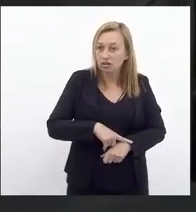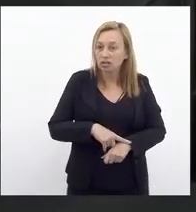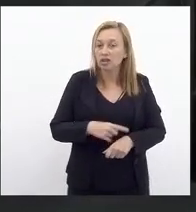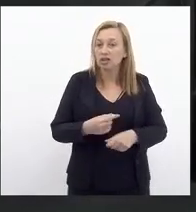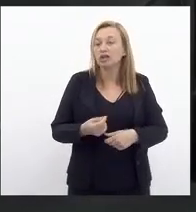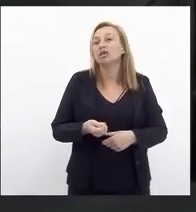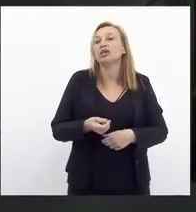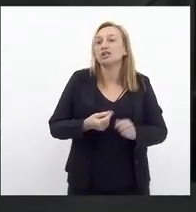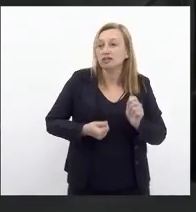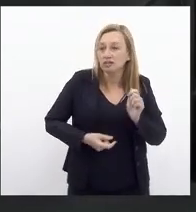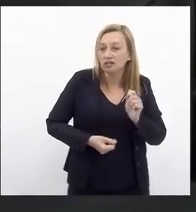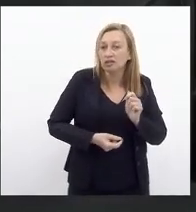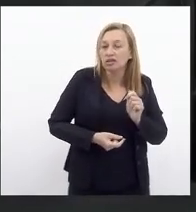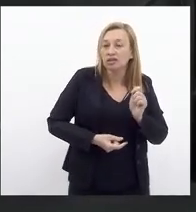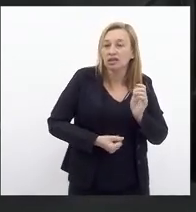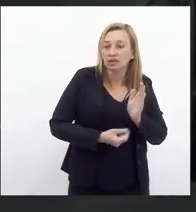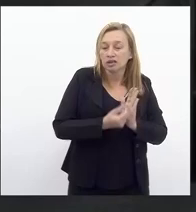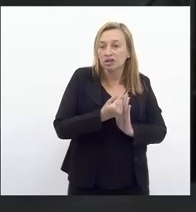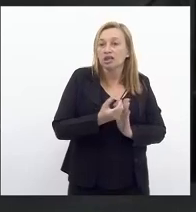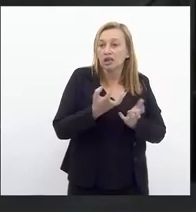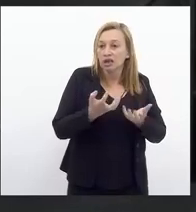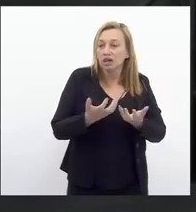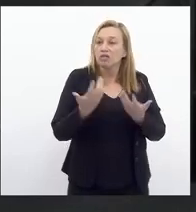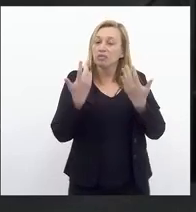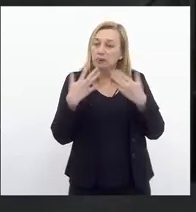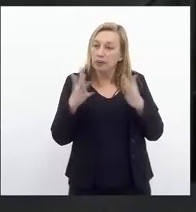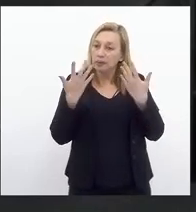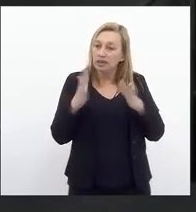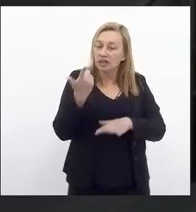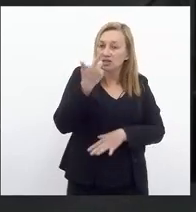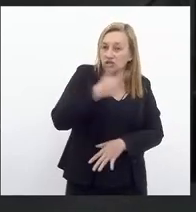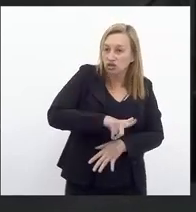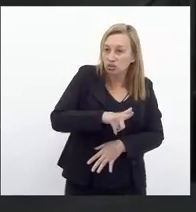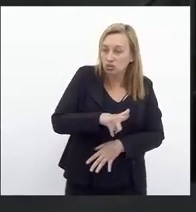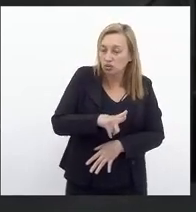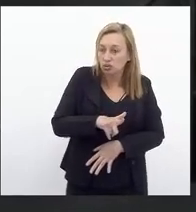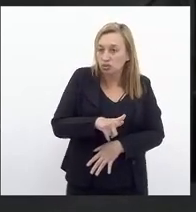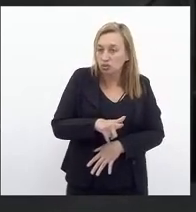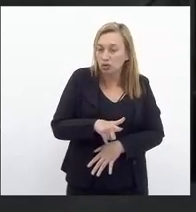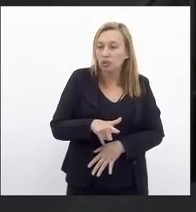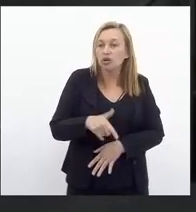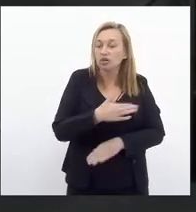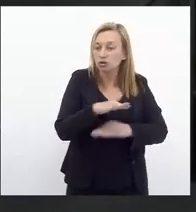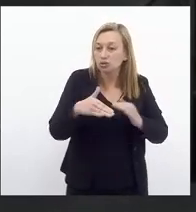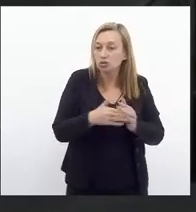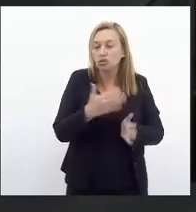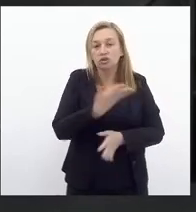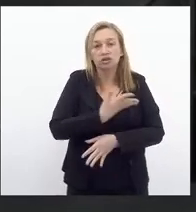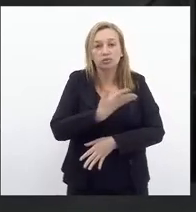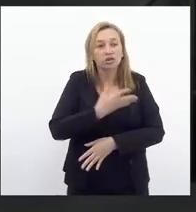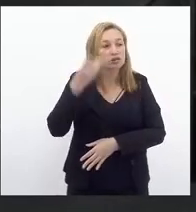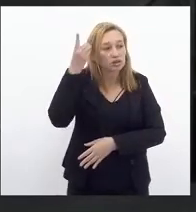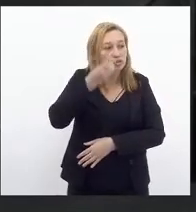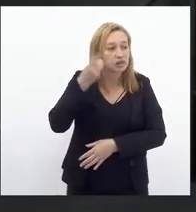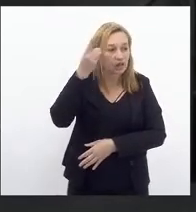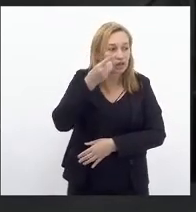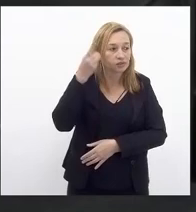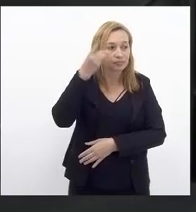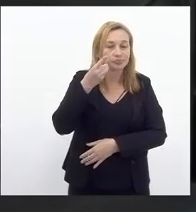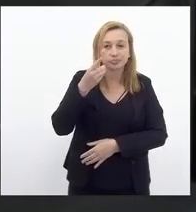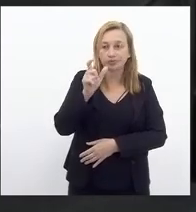financeira quero parabenizar mais uma vez todos os colegas deputados e deputadas